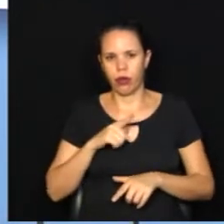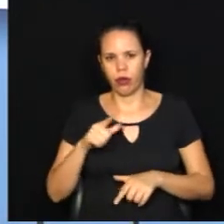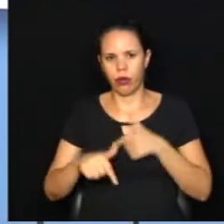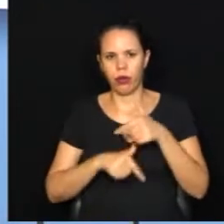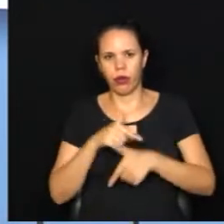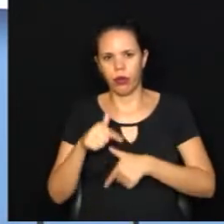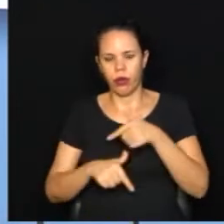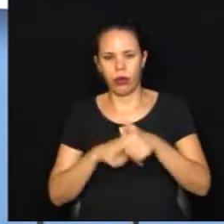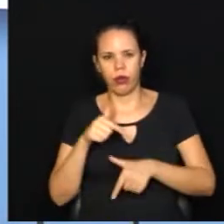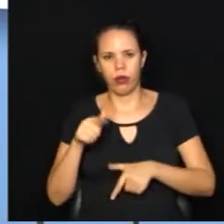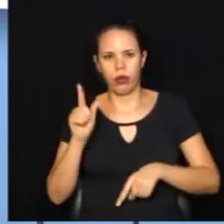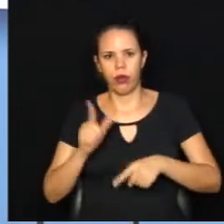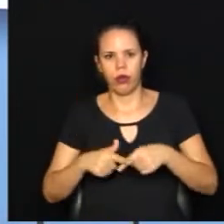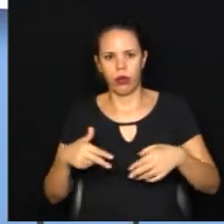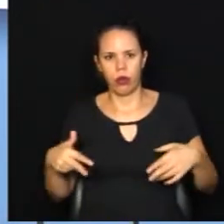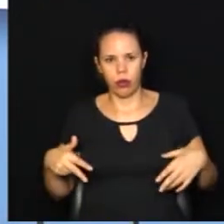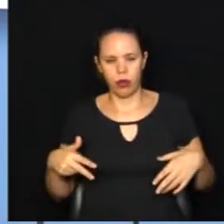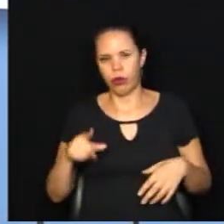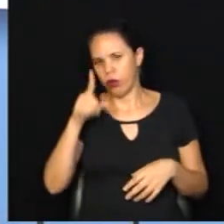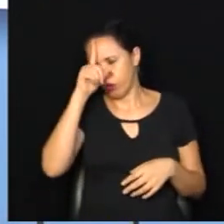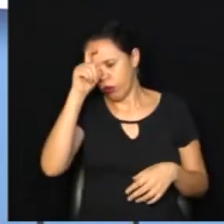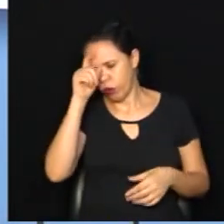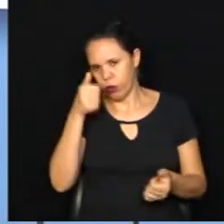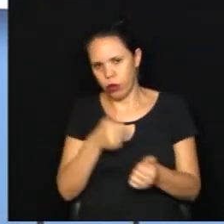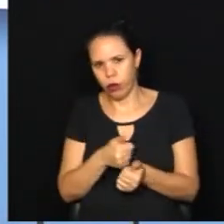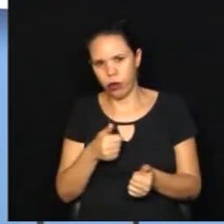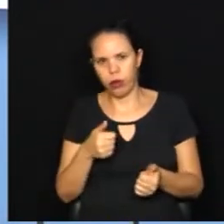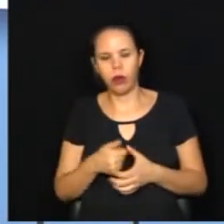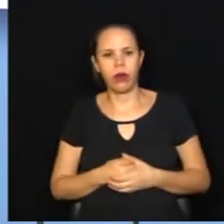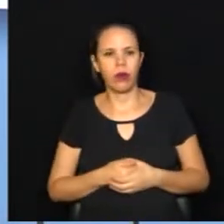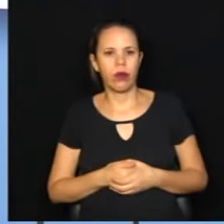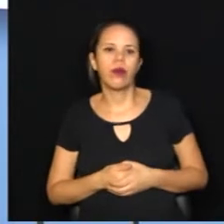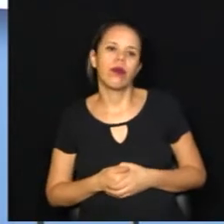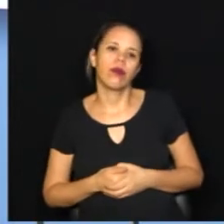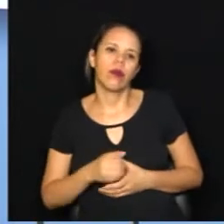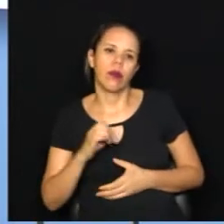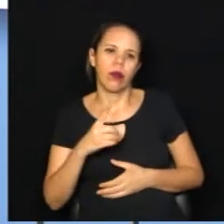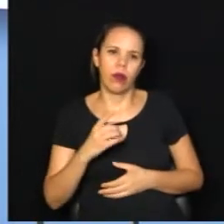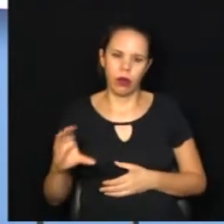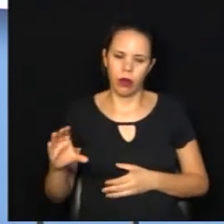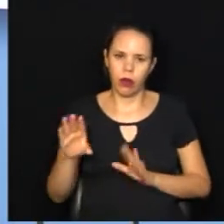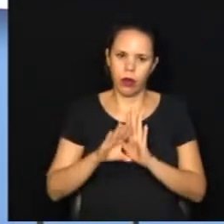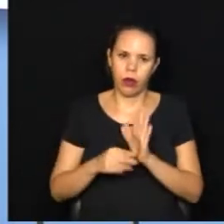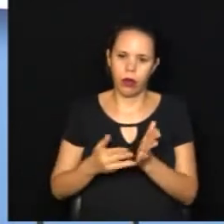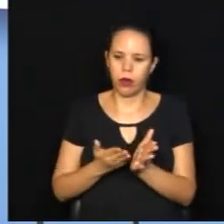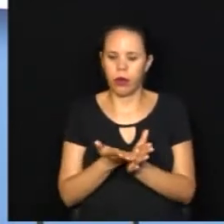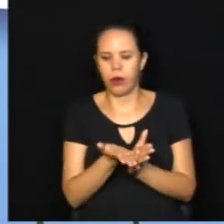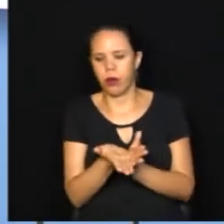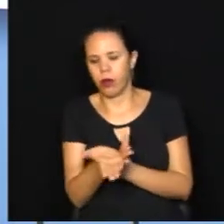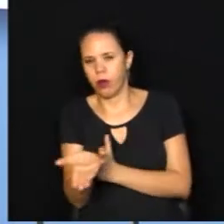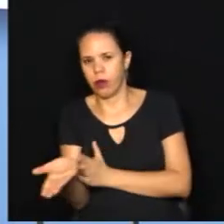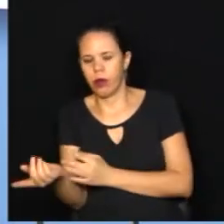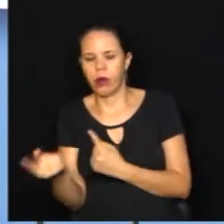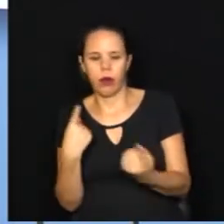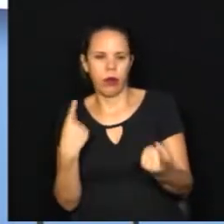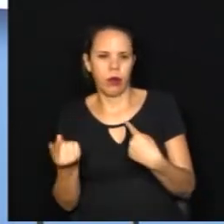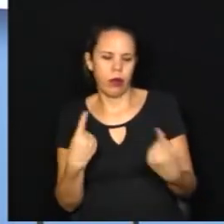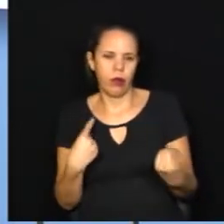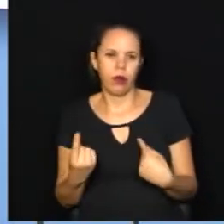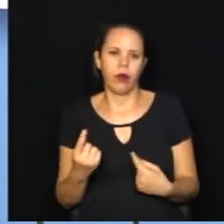ficarmos atentos para que todas essas fiscalizações elas tenham um êxito e todos possam aí reduzir, cada um no seu